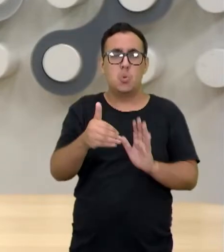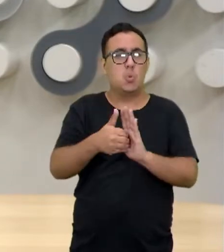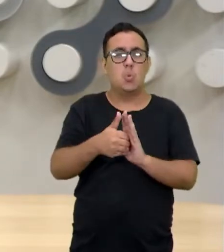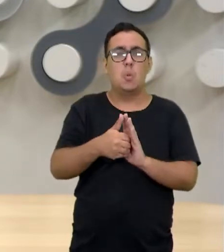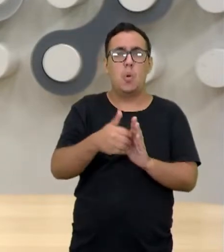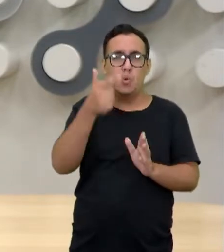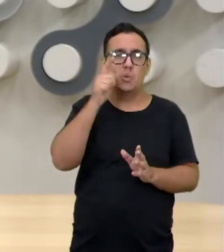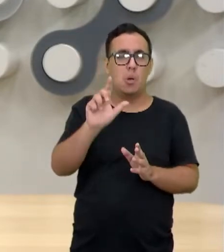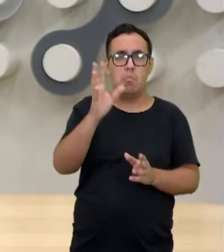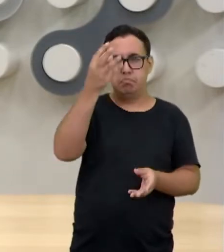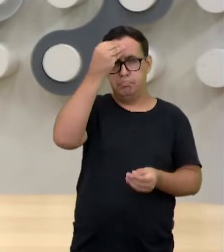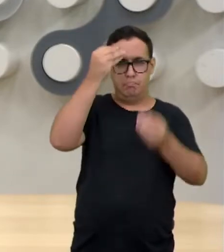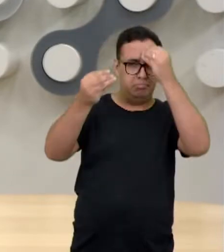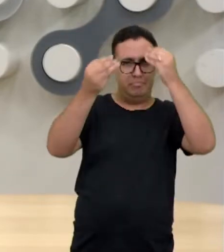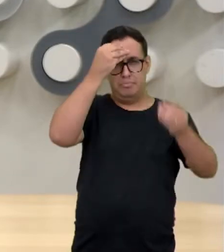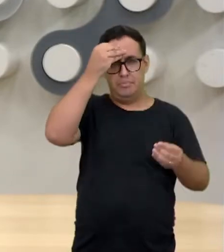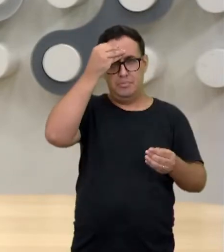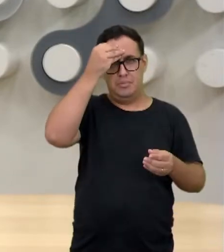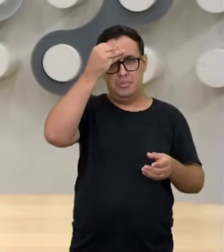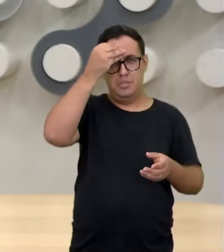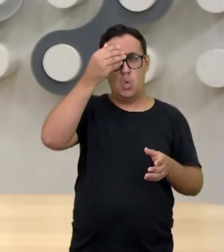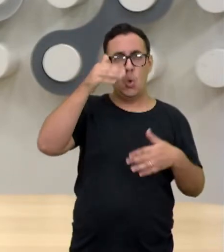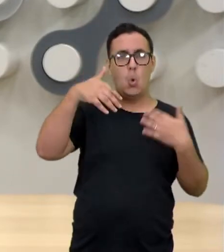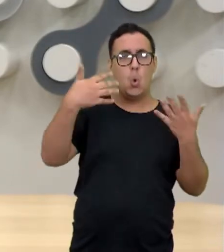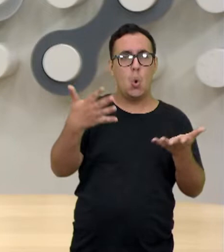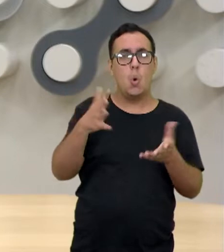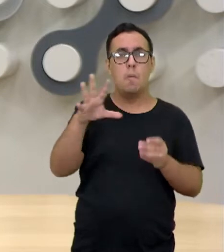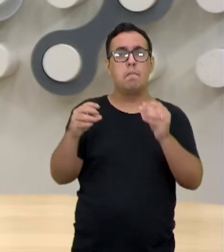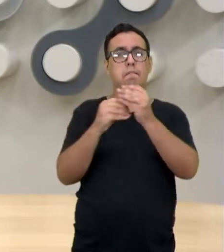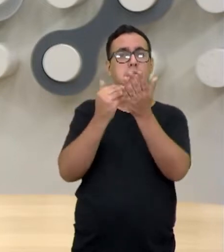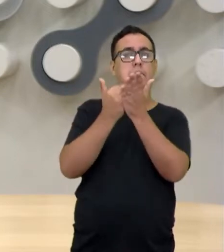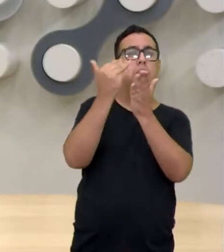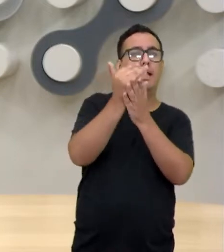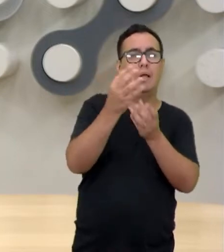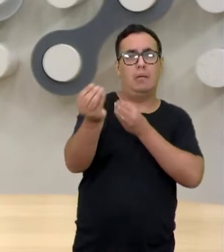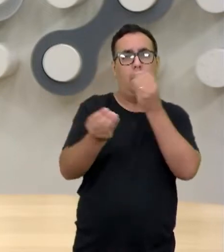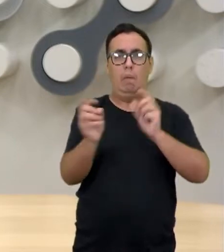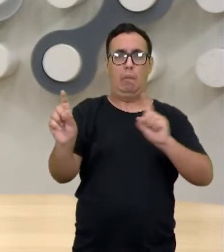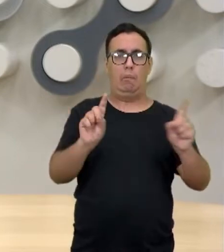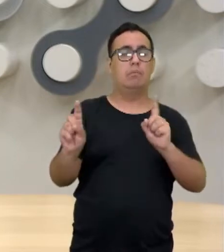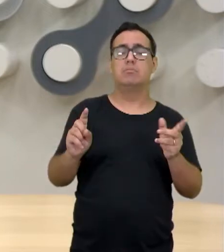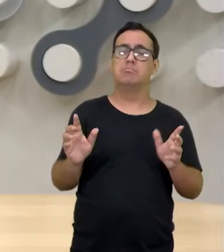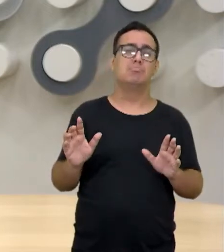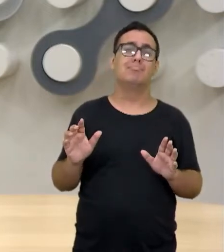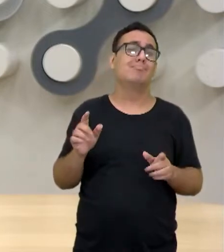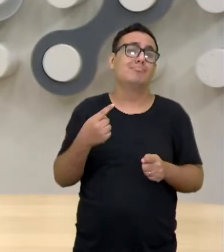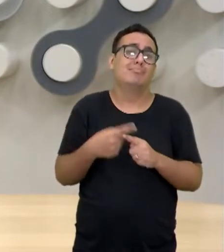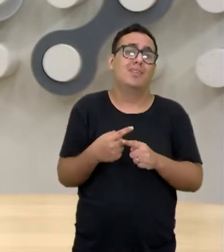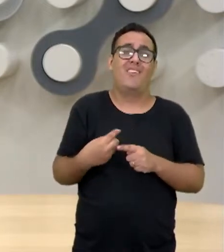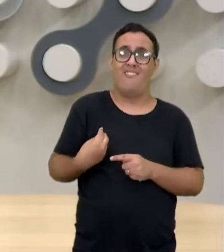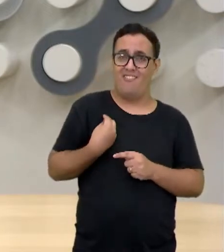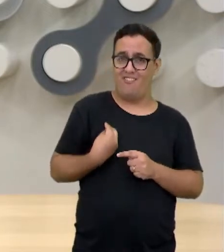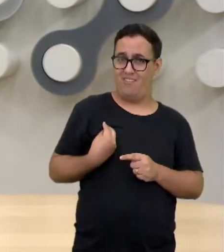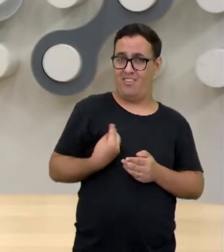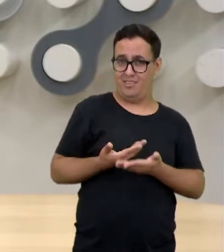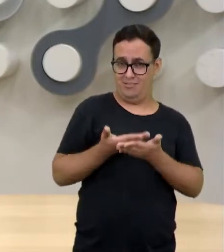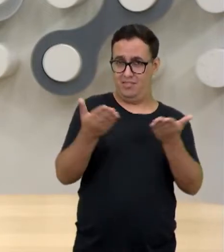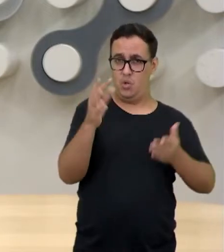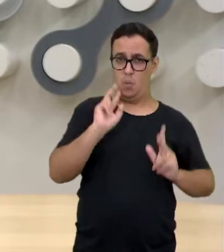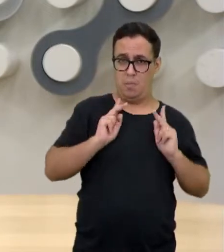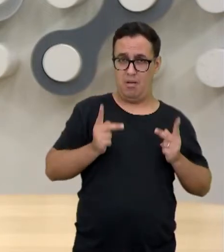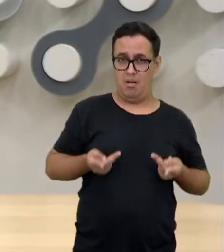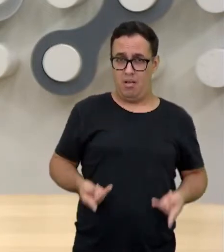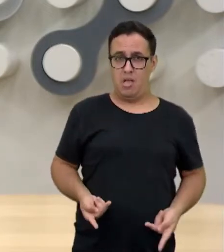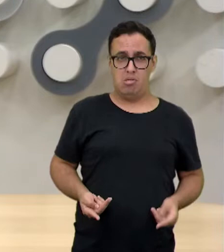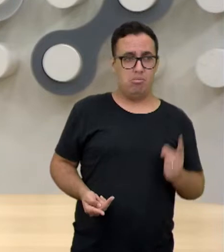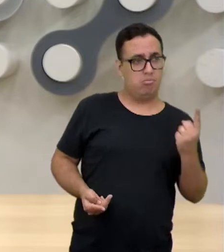do modo contrário, tenhamos um saber puramente contemplativo. Isto porque a vida humana não é só um e nem só outro, e